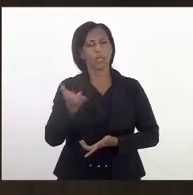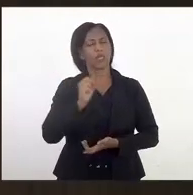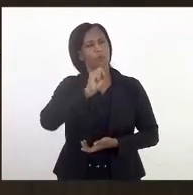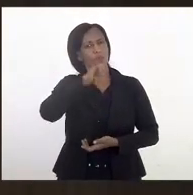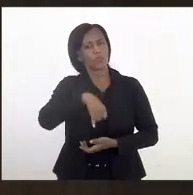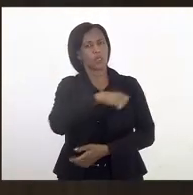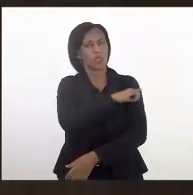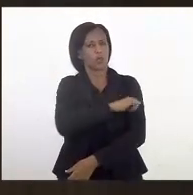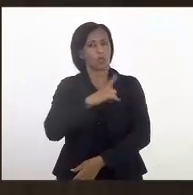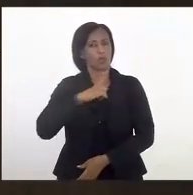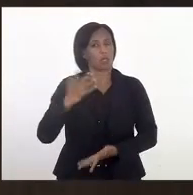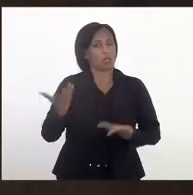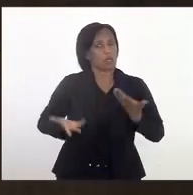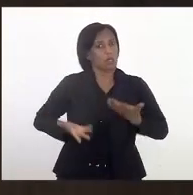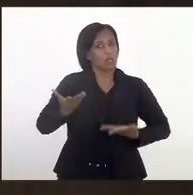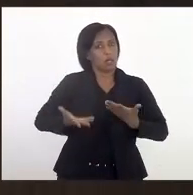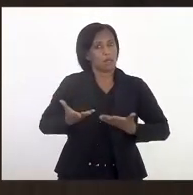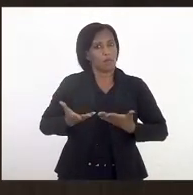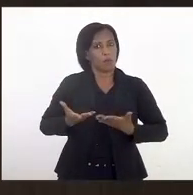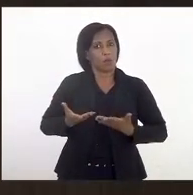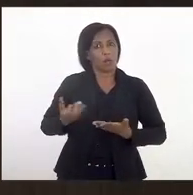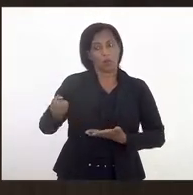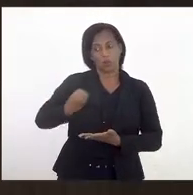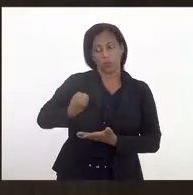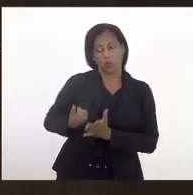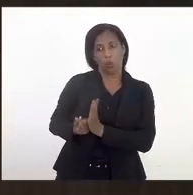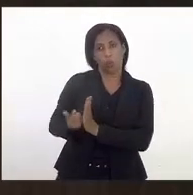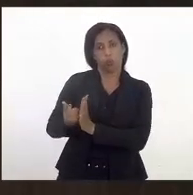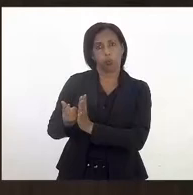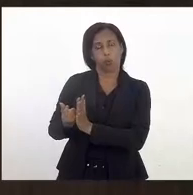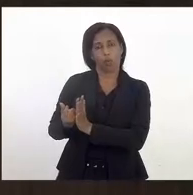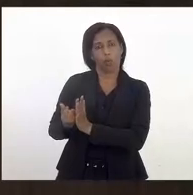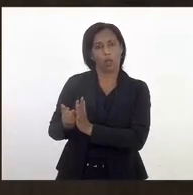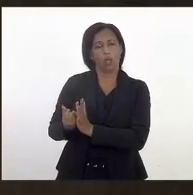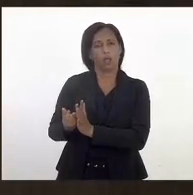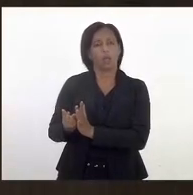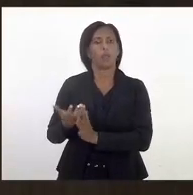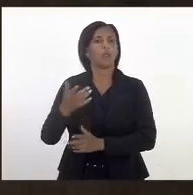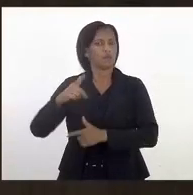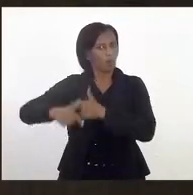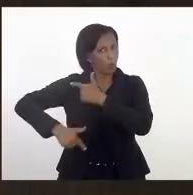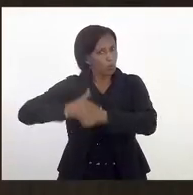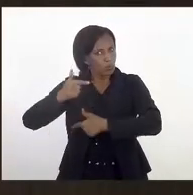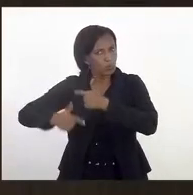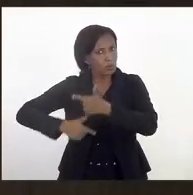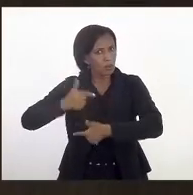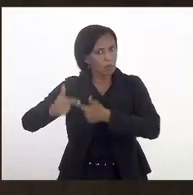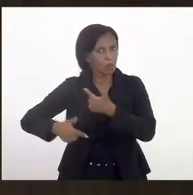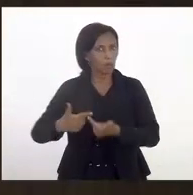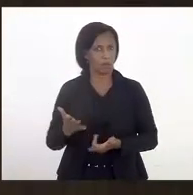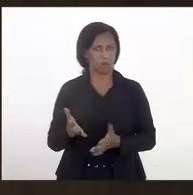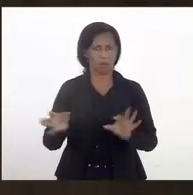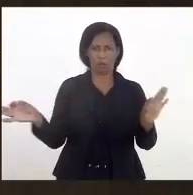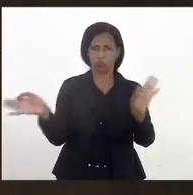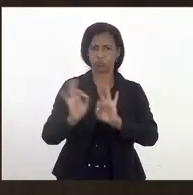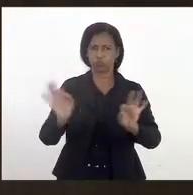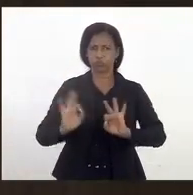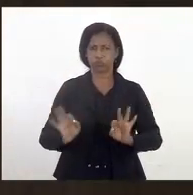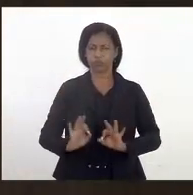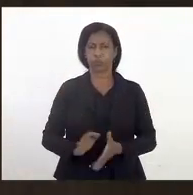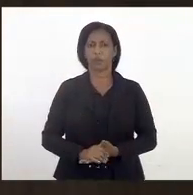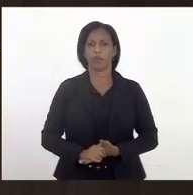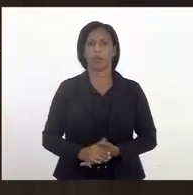sítio Rio de Janeiro tem equilíbrio Nas suas contas públicas e vamos continuar trabalhando para isso mas não vamos de forma